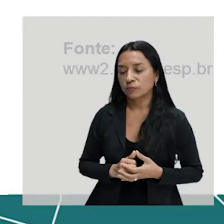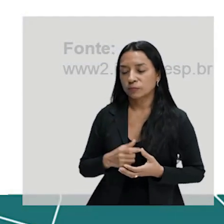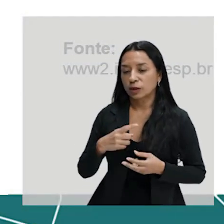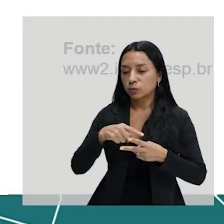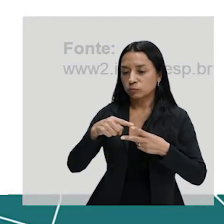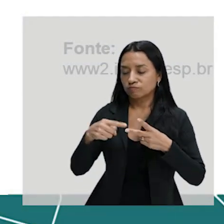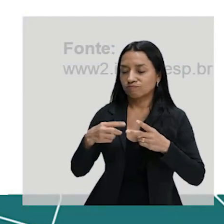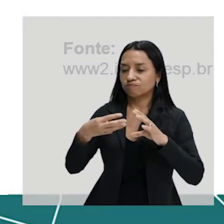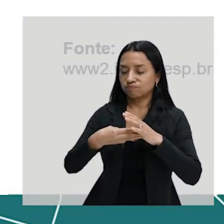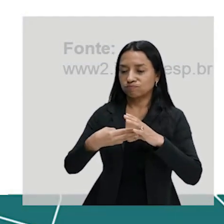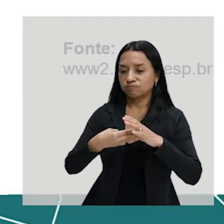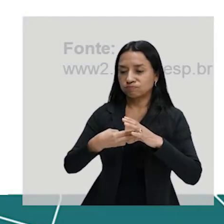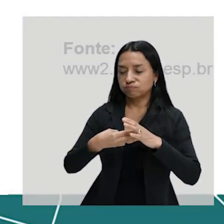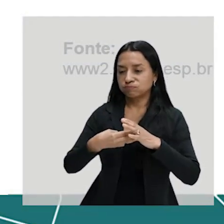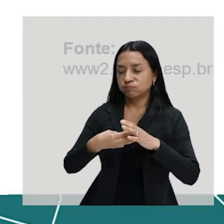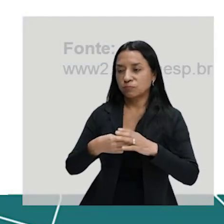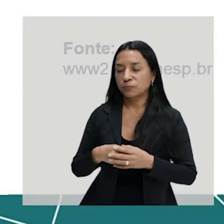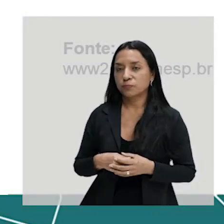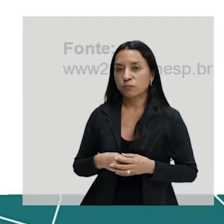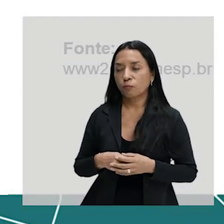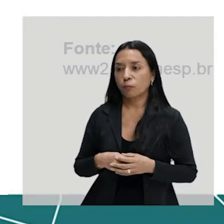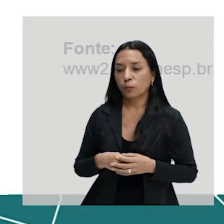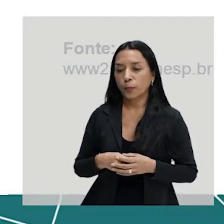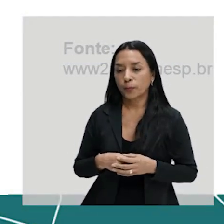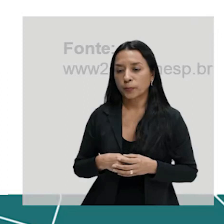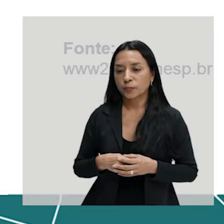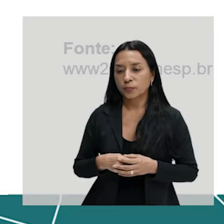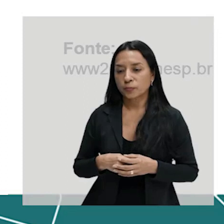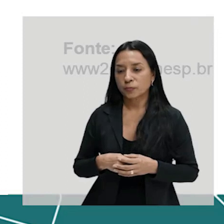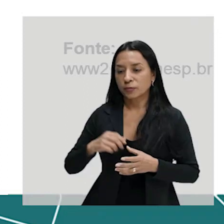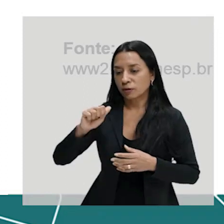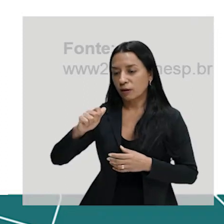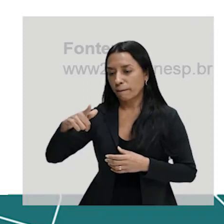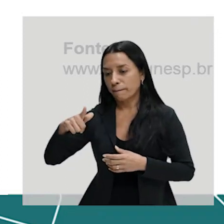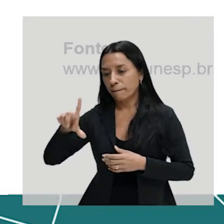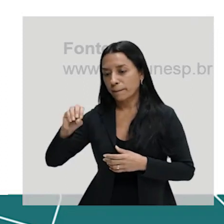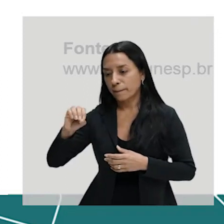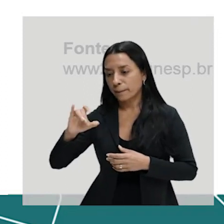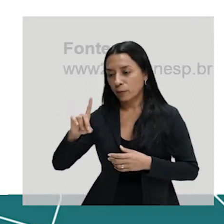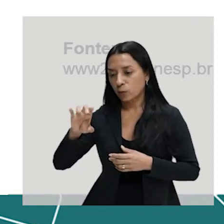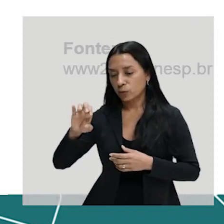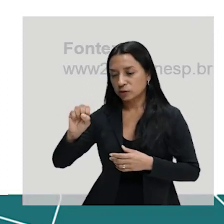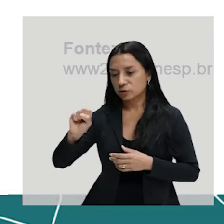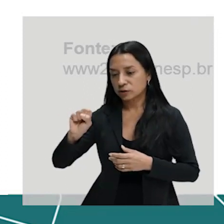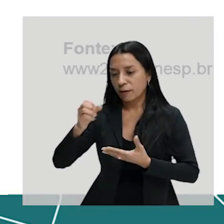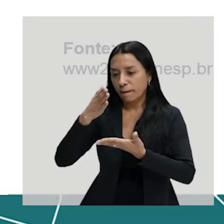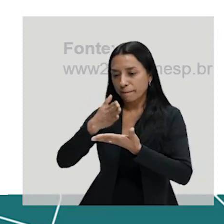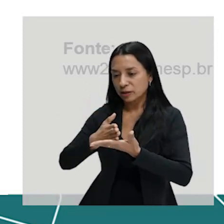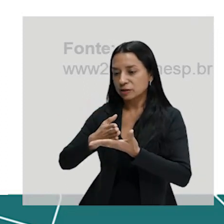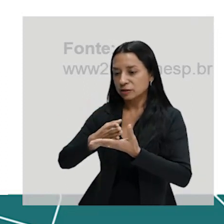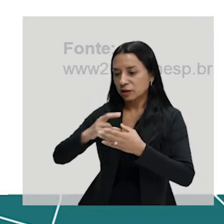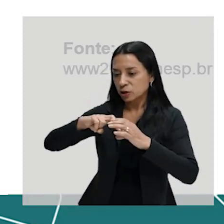duas células essas duas células aqui elas são haploides ou seja só tem a metade de